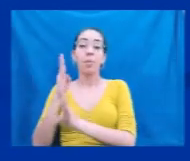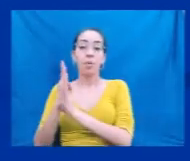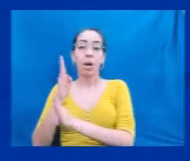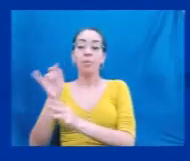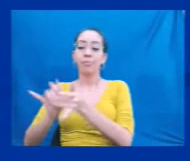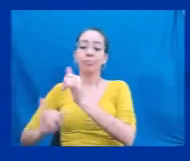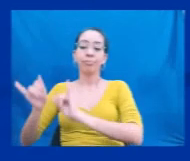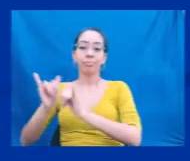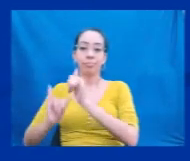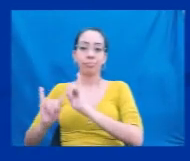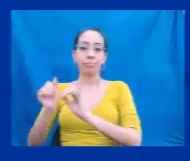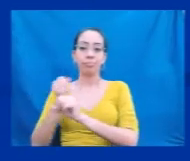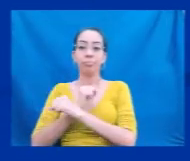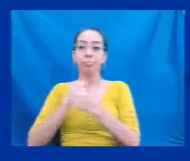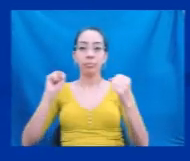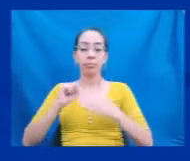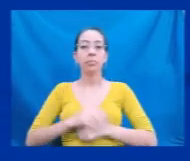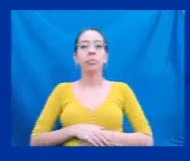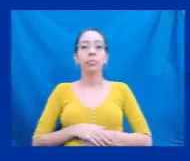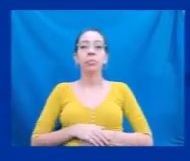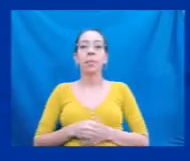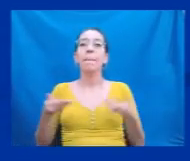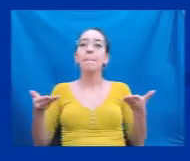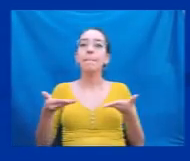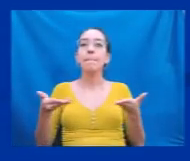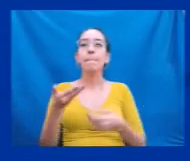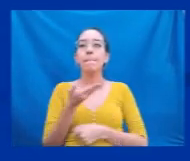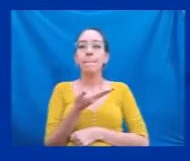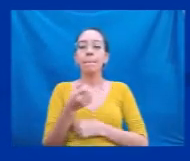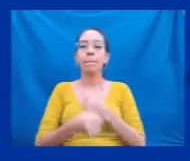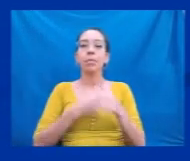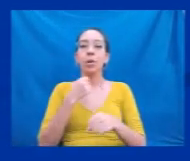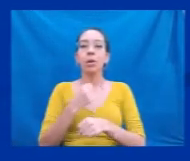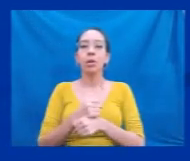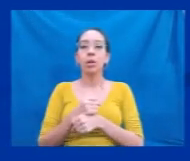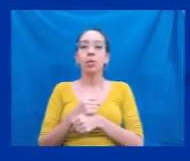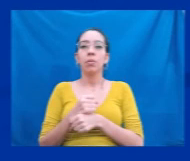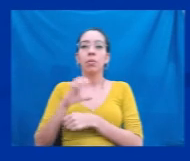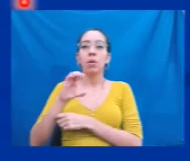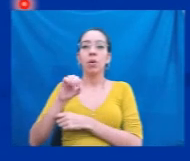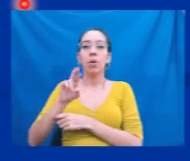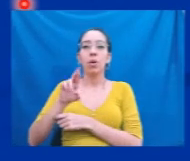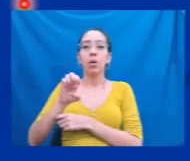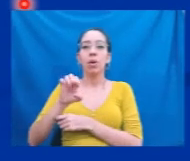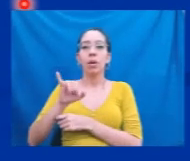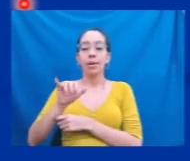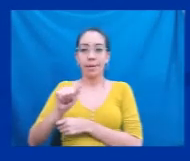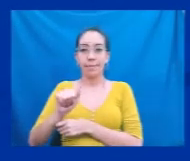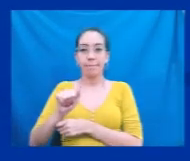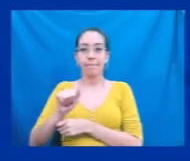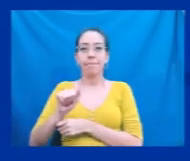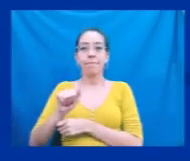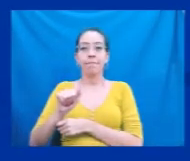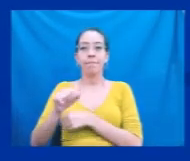Vindo, né, para a época um pouco mais atual, o acidente que ocorreu na Coreia em 24 de abril de 2004, com 161 mortos